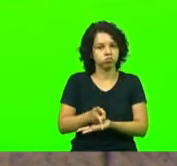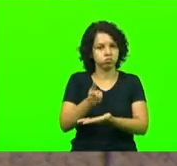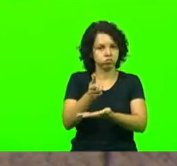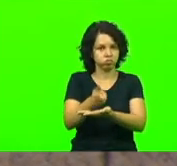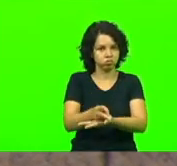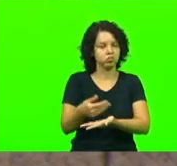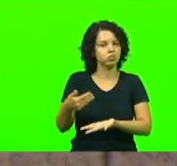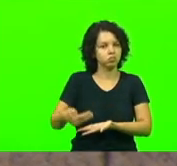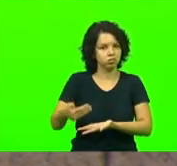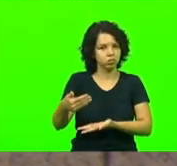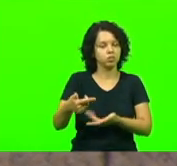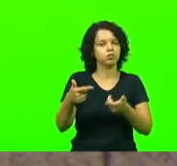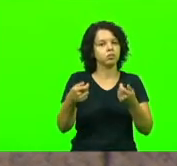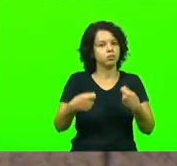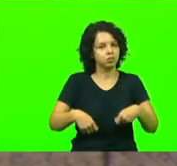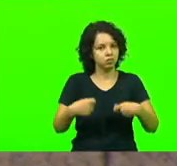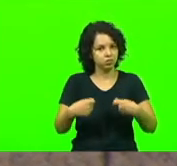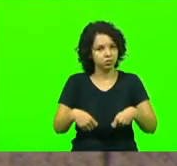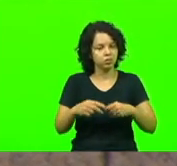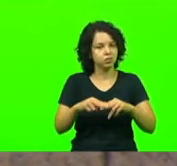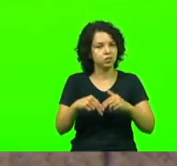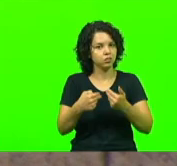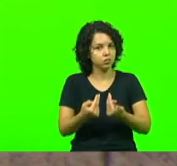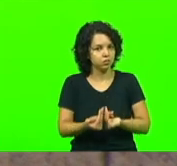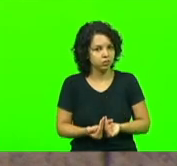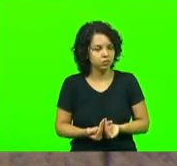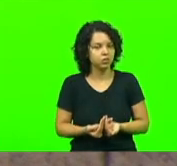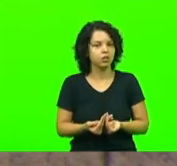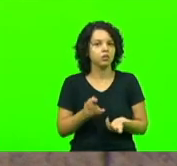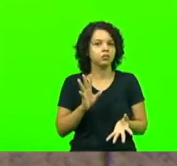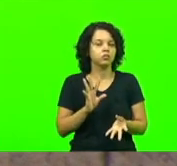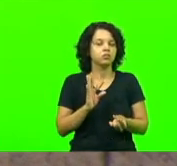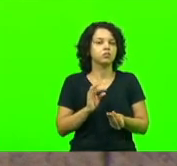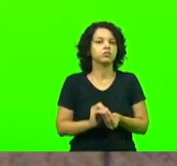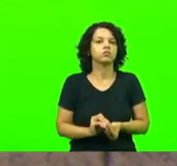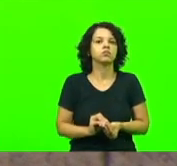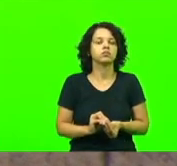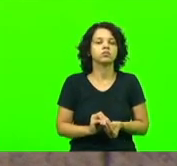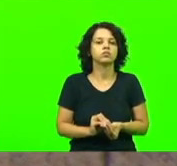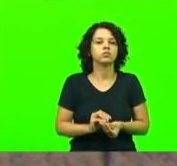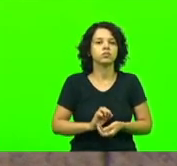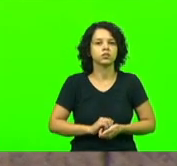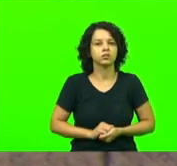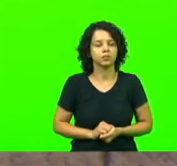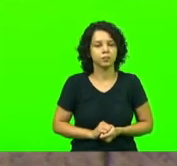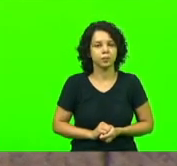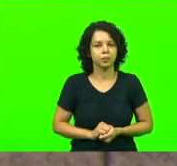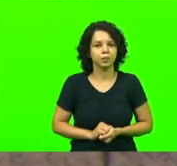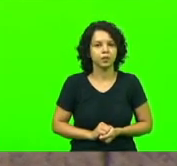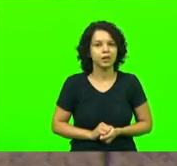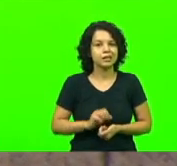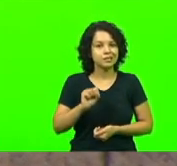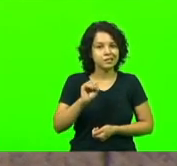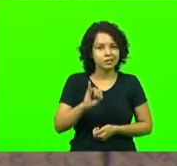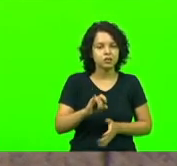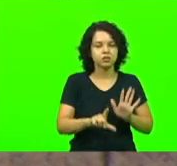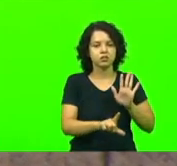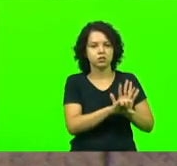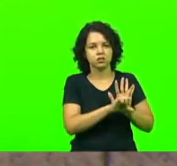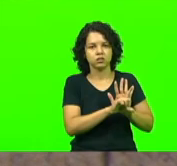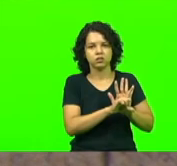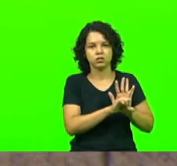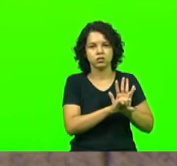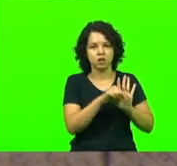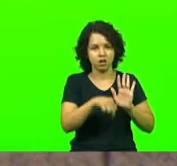Portanto, para ser sintético na minha intervenção, se não há uma legislação